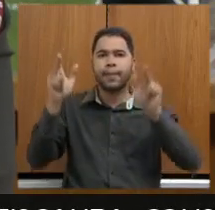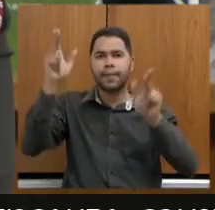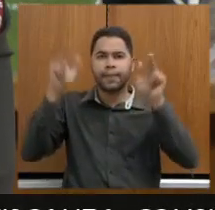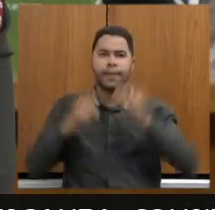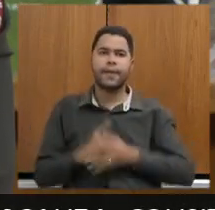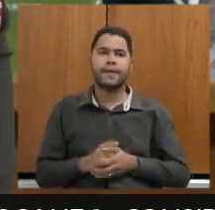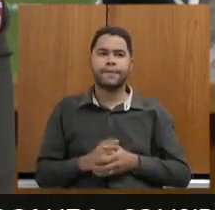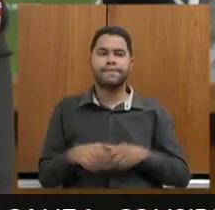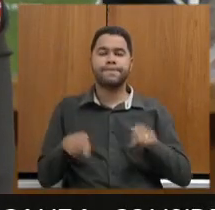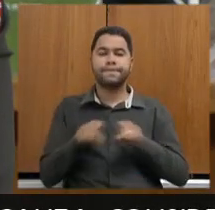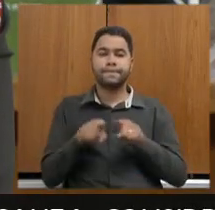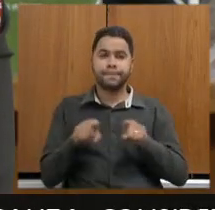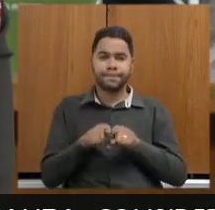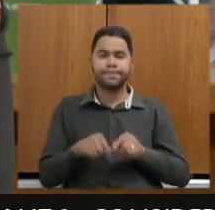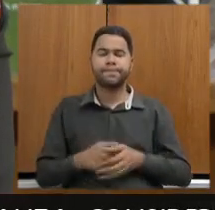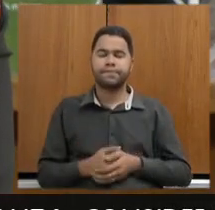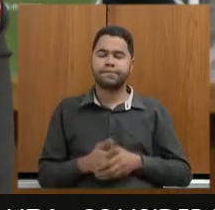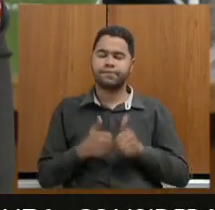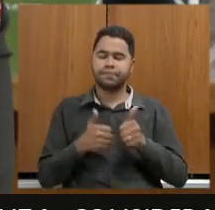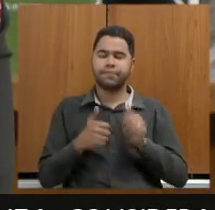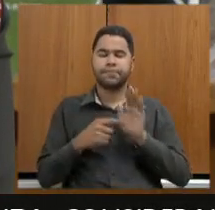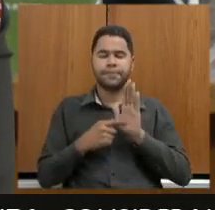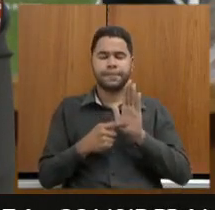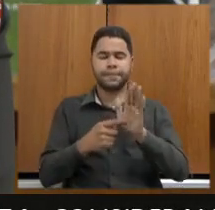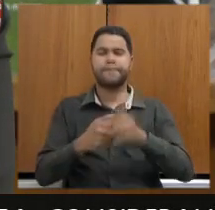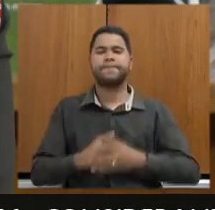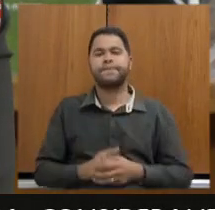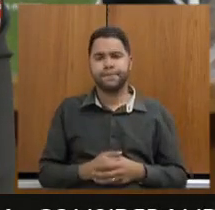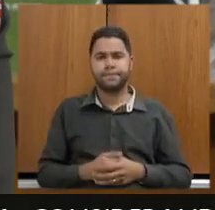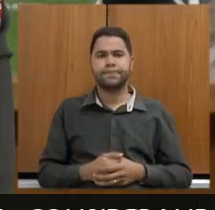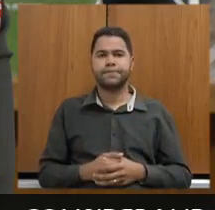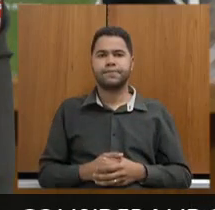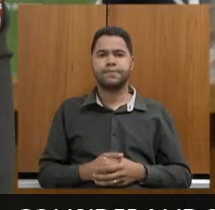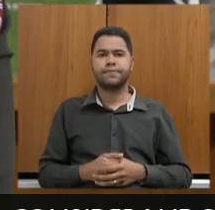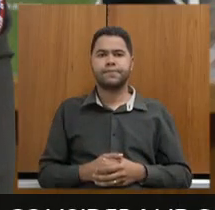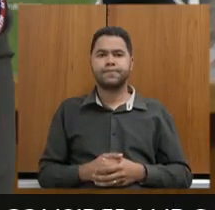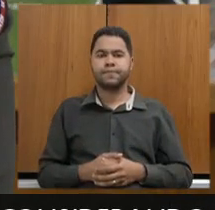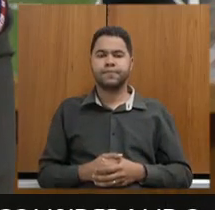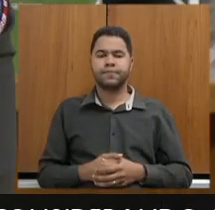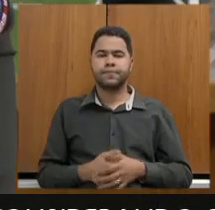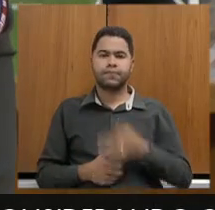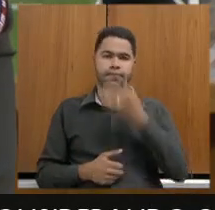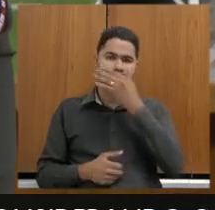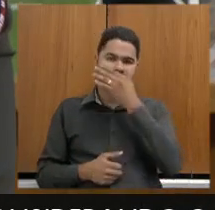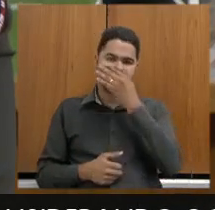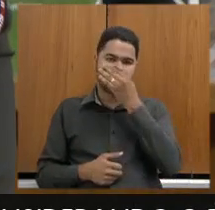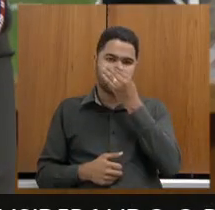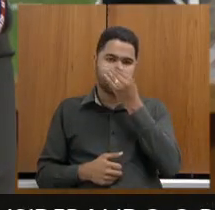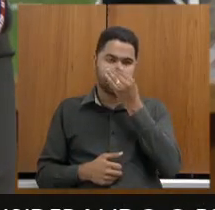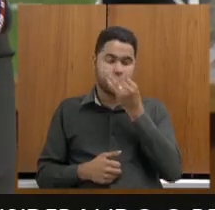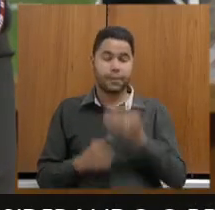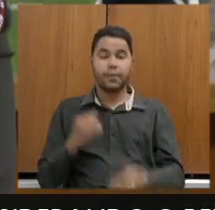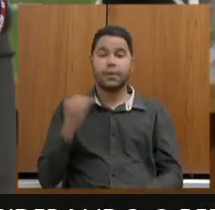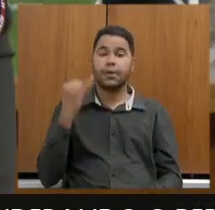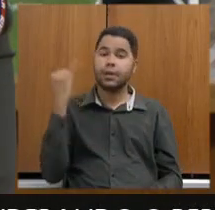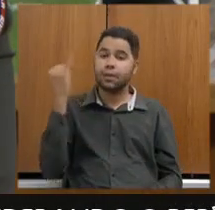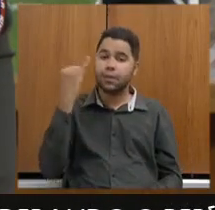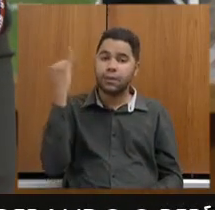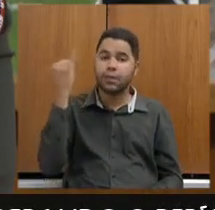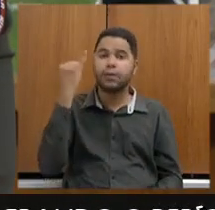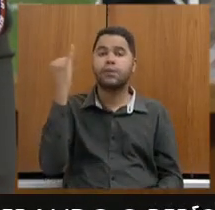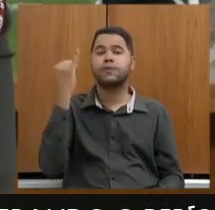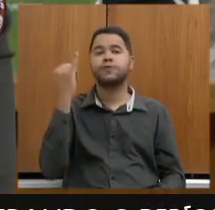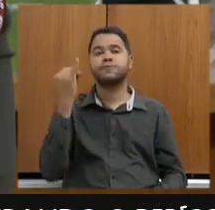e supressão pode passar é importante dizer que